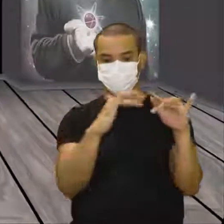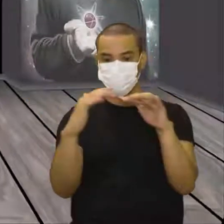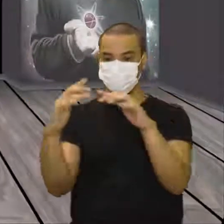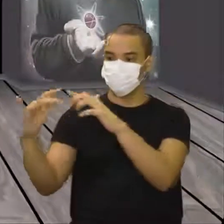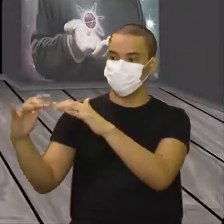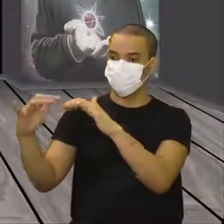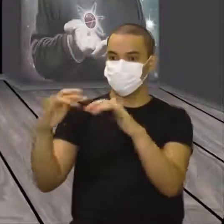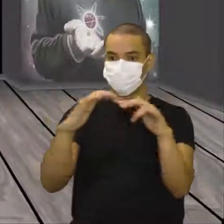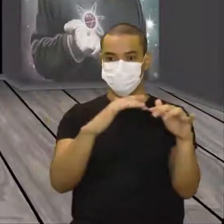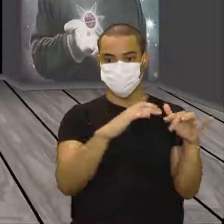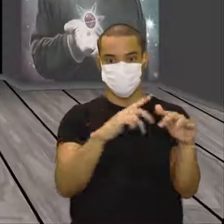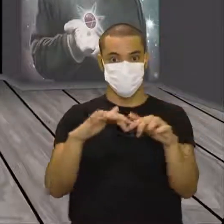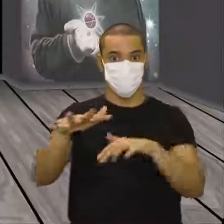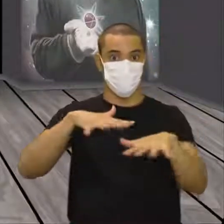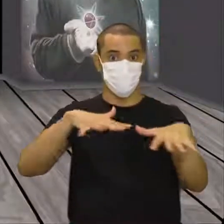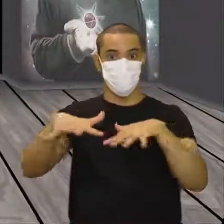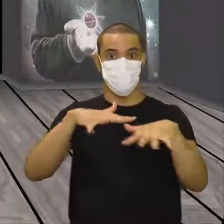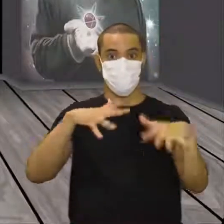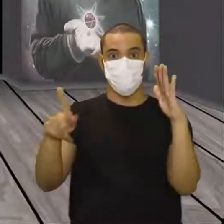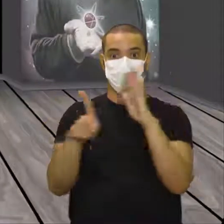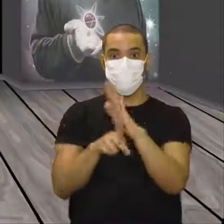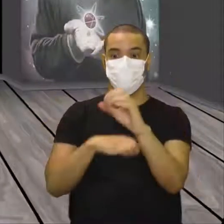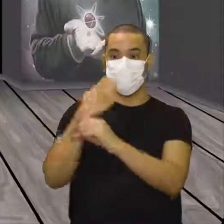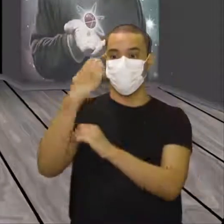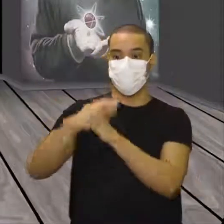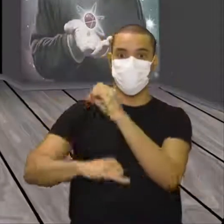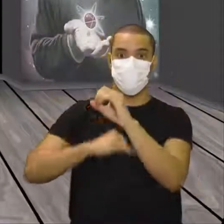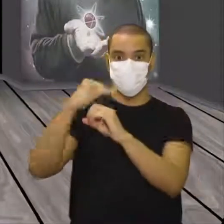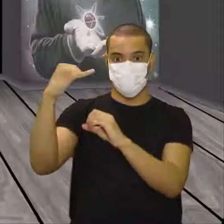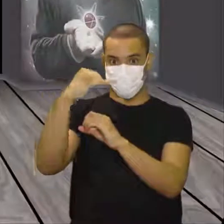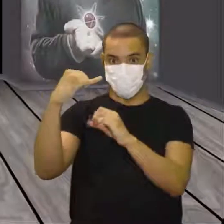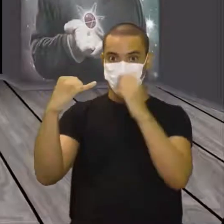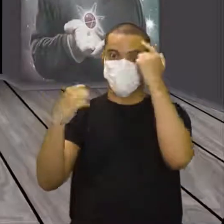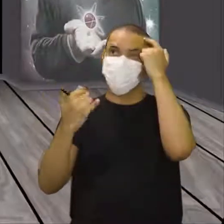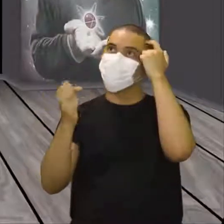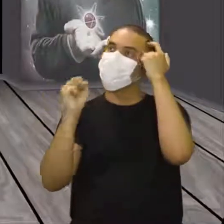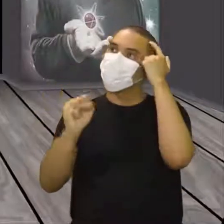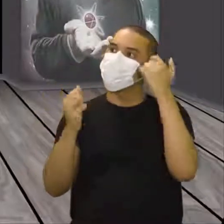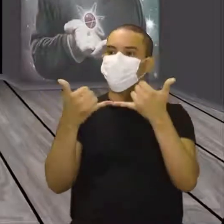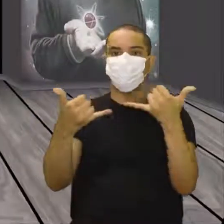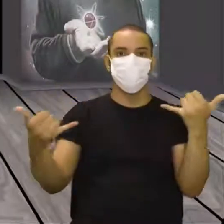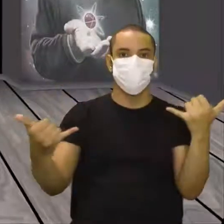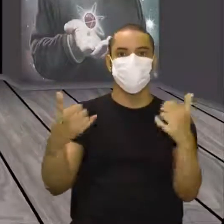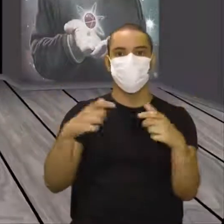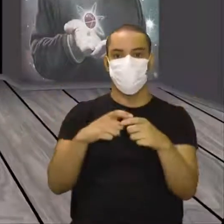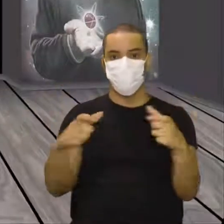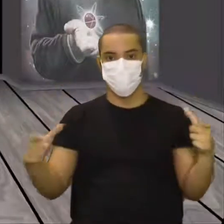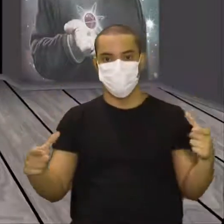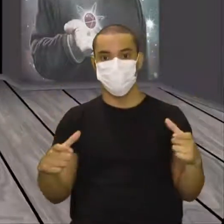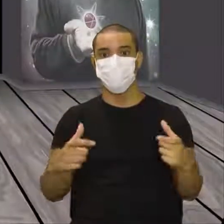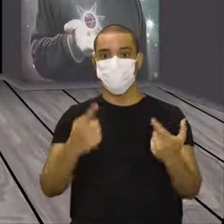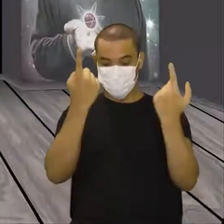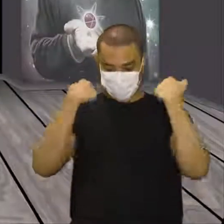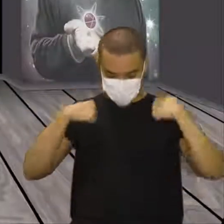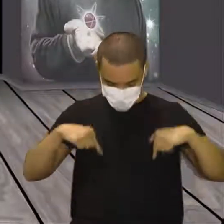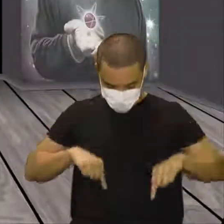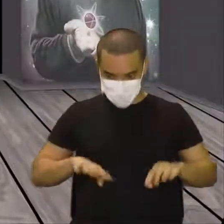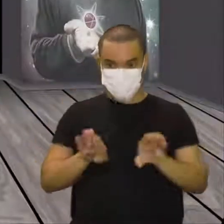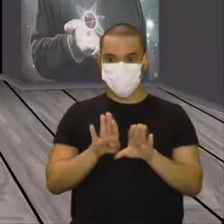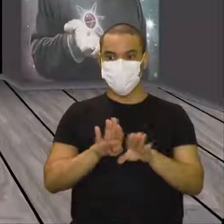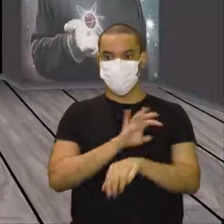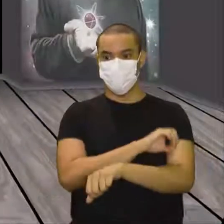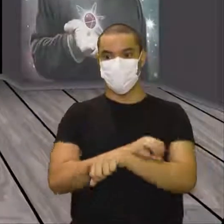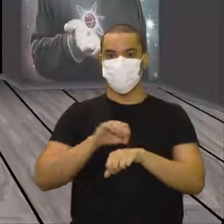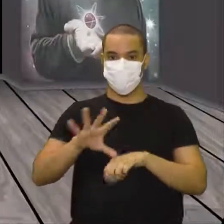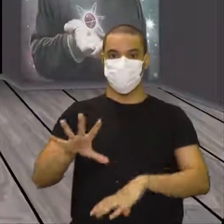se movimentando nesse condutor. Pode ser um fio, uma barra, o que seja. Até nós somos condutores, né?